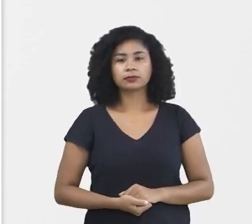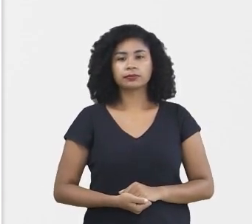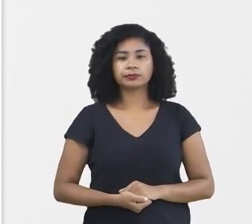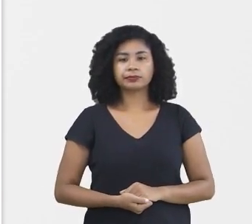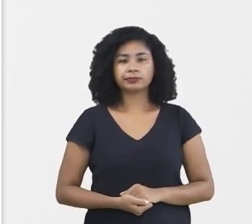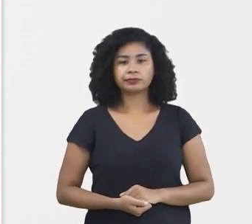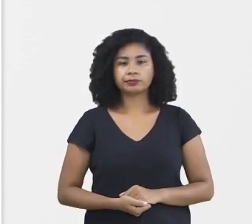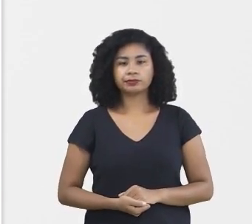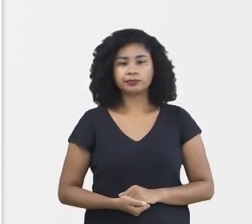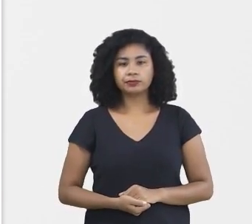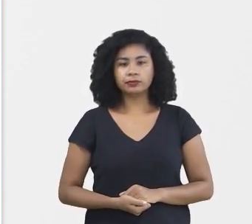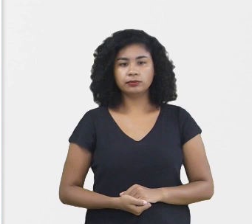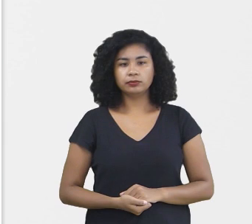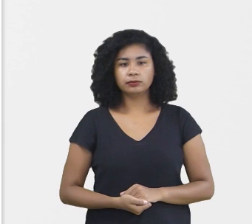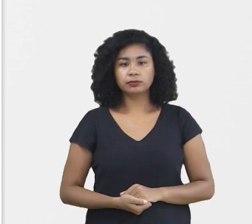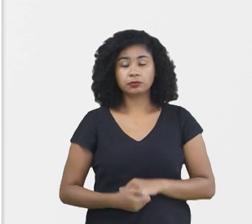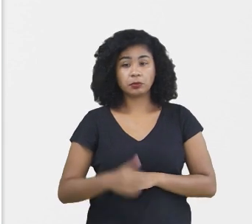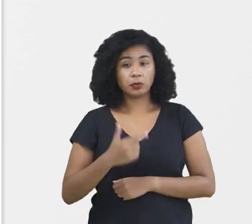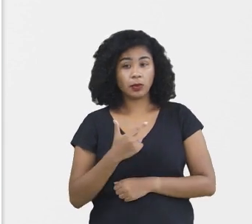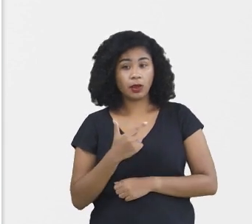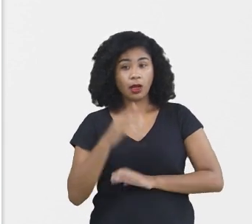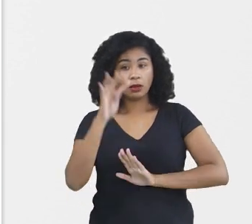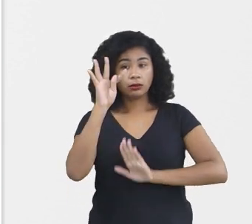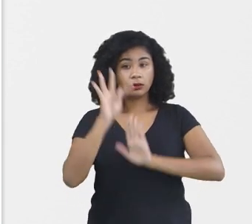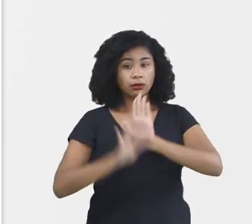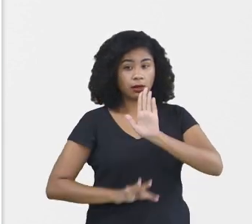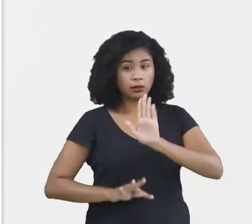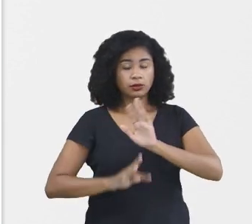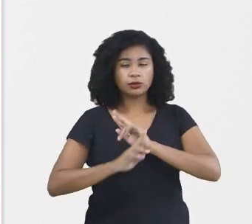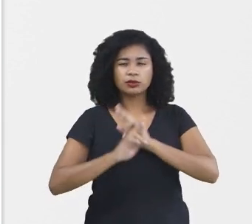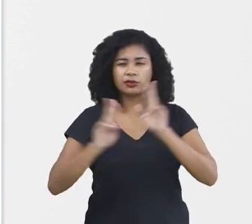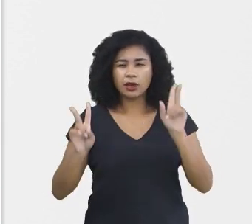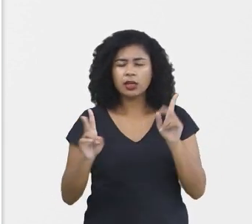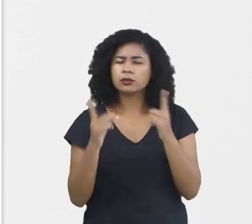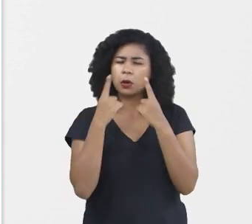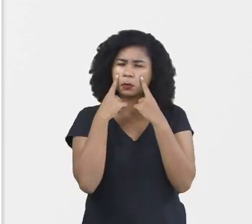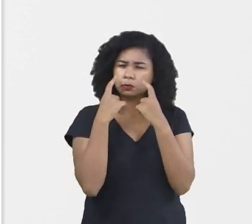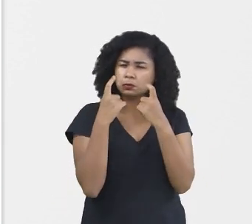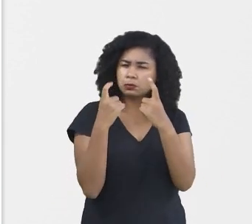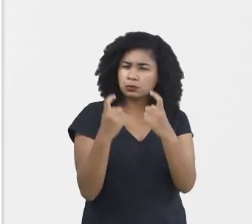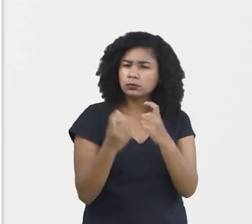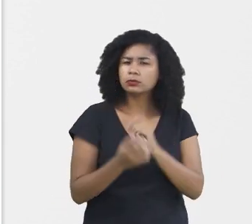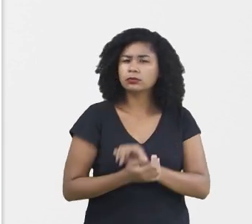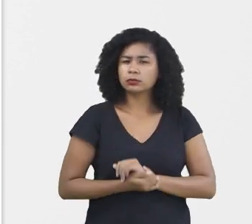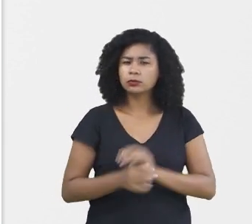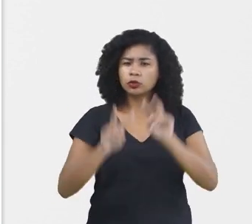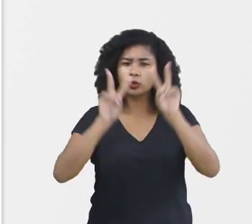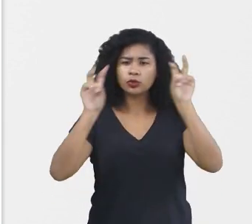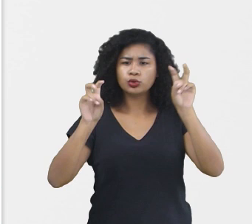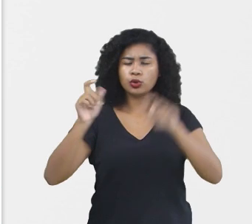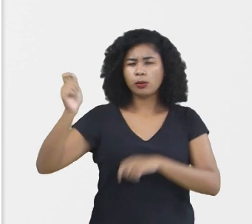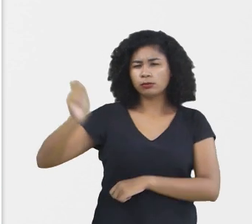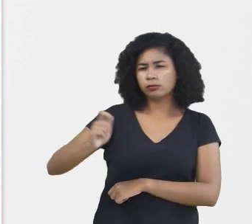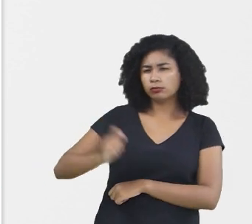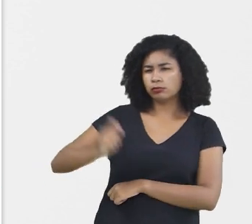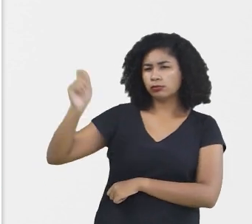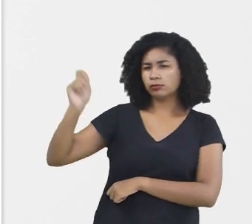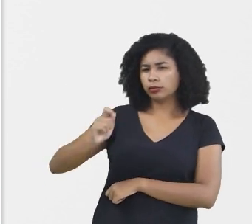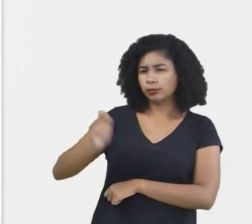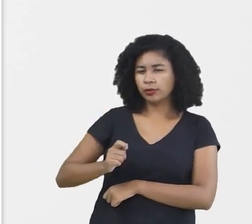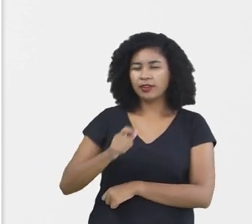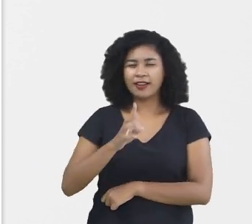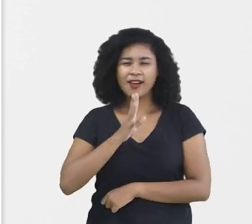questão 2, gente, nós temos um outro texto bastante interessante também, né? Que vai falar sobre as pipas, né? Pipas, vocês sabem